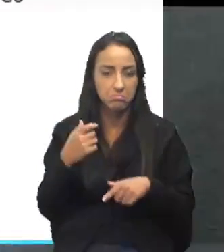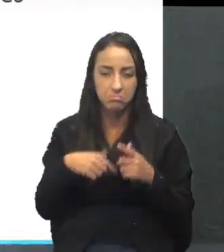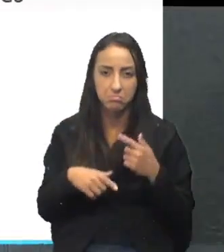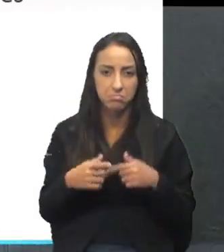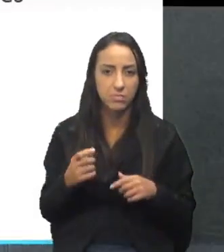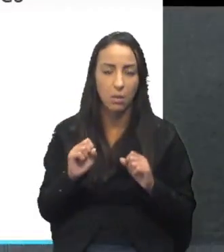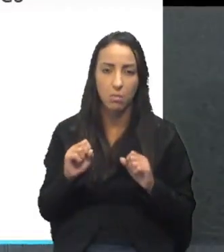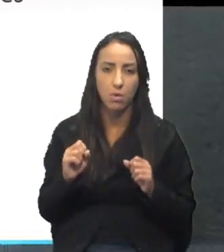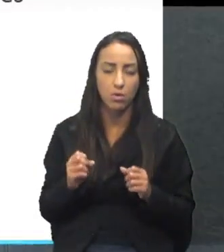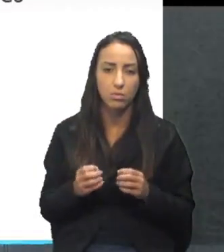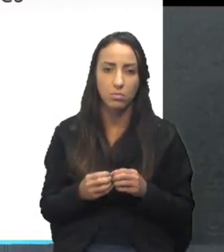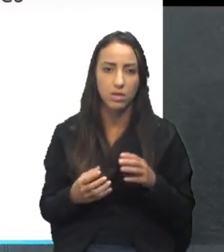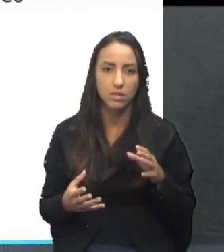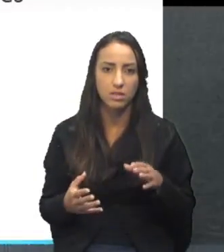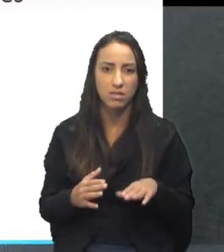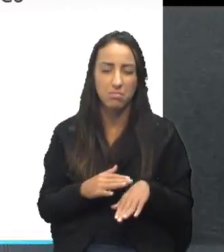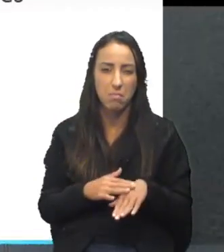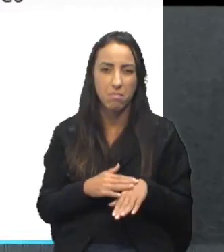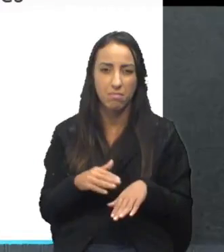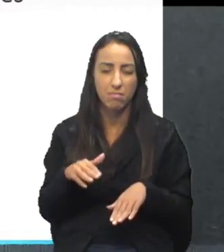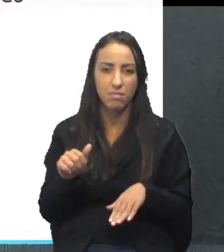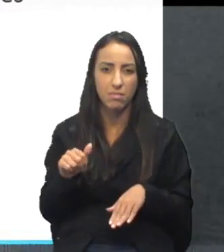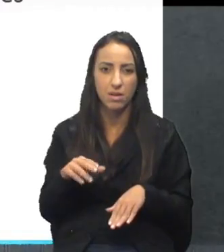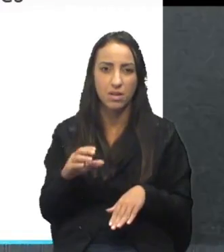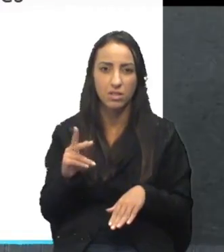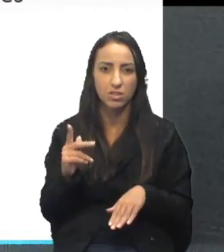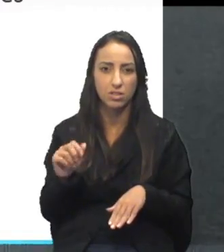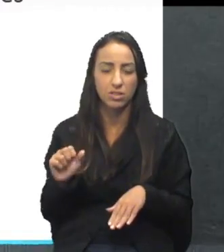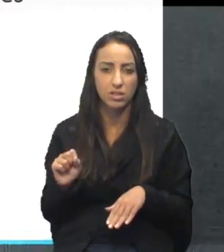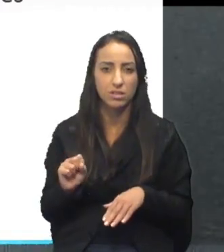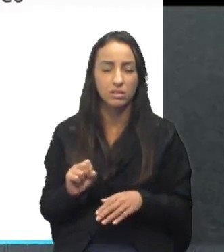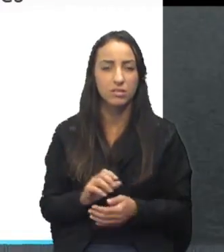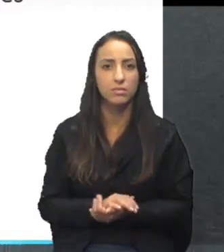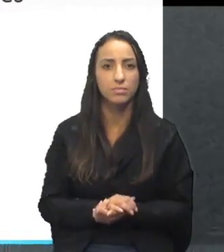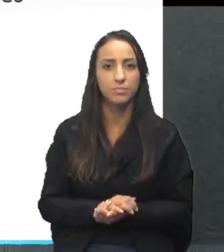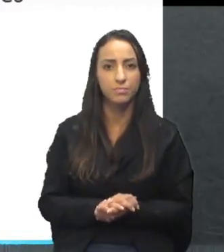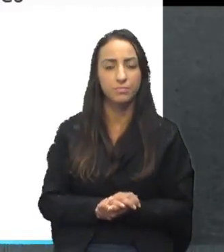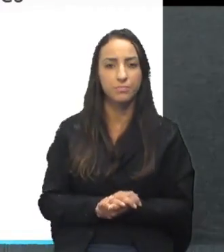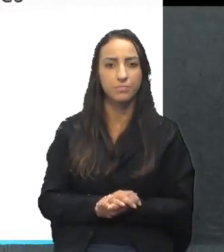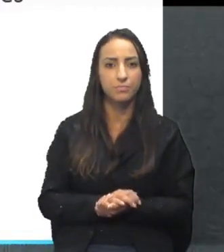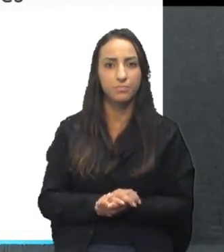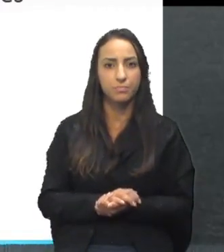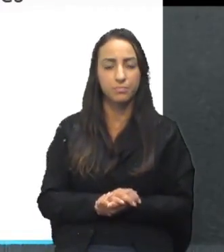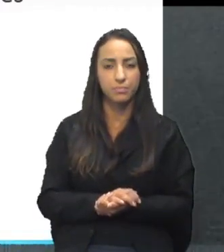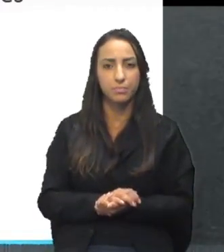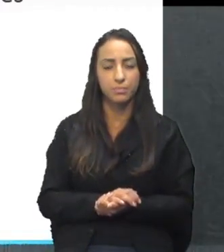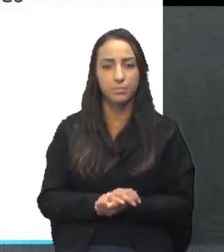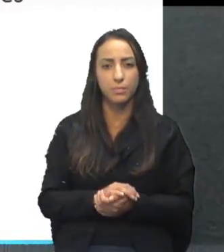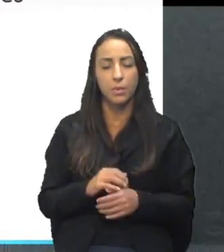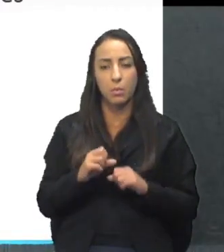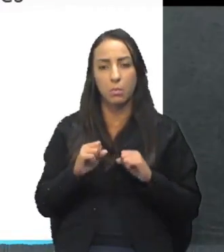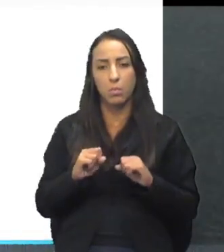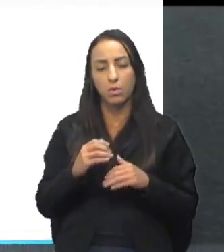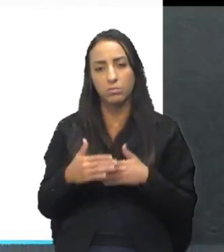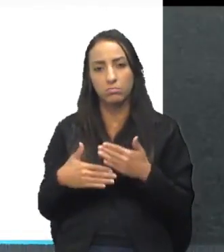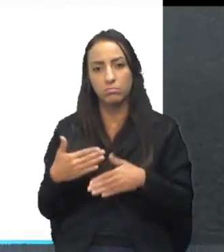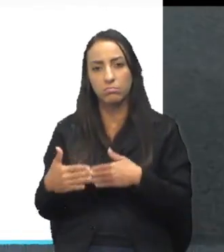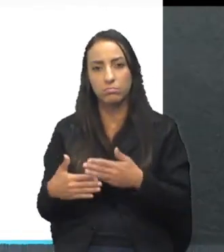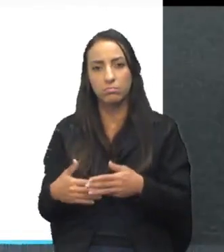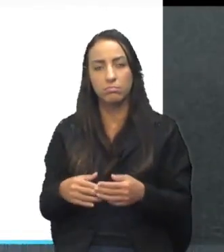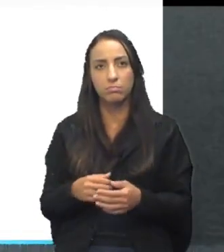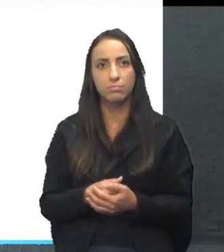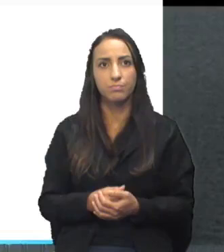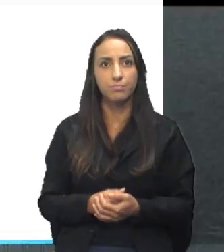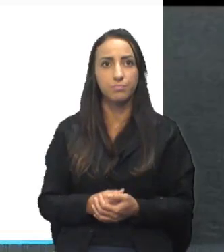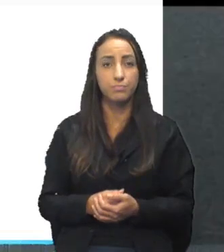do momento em que cessa a circulação sanguínea. Então, você tem todo esse processo característico do